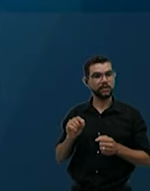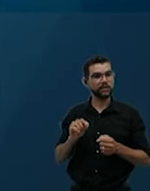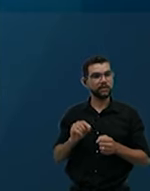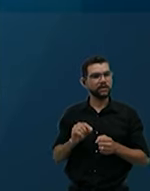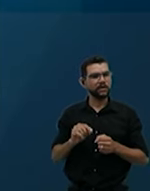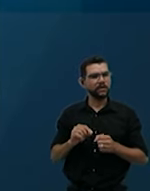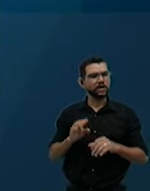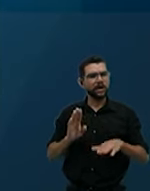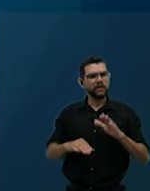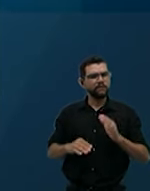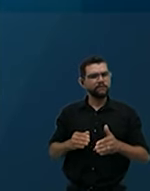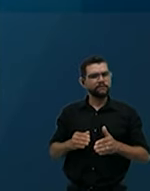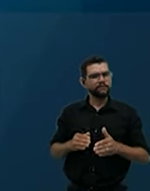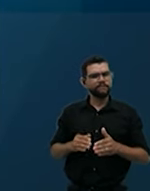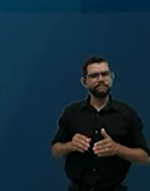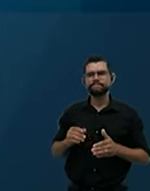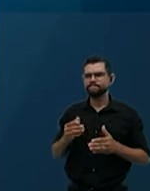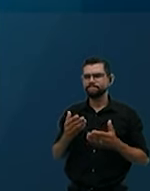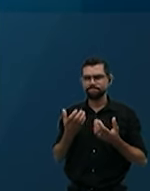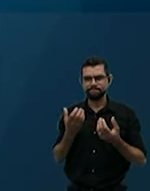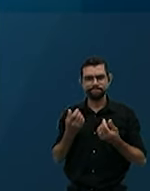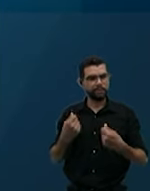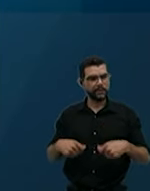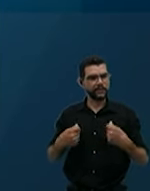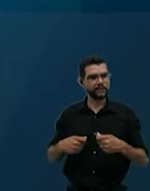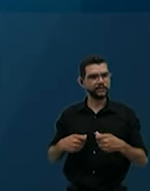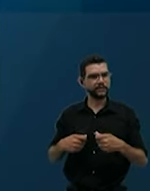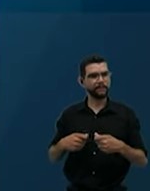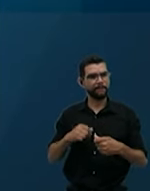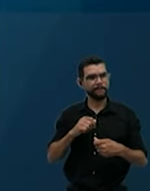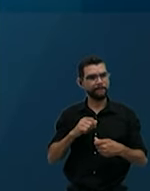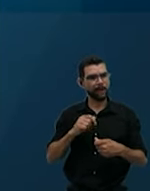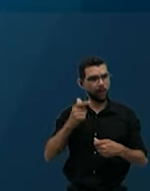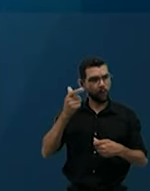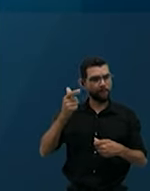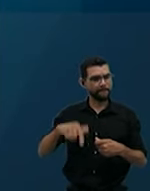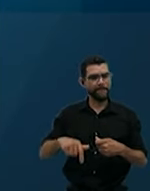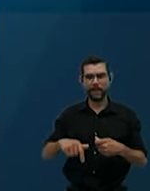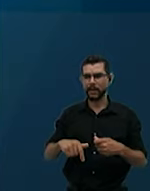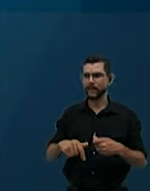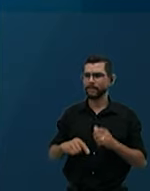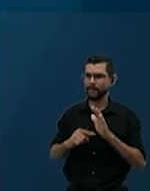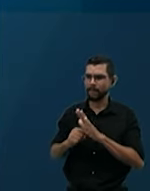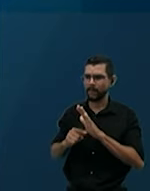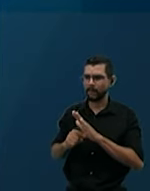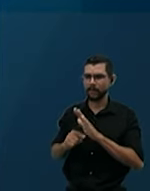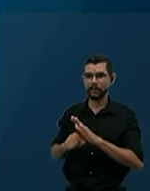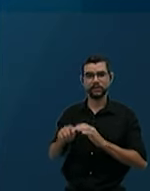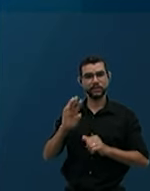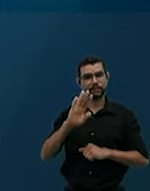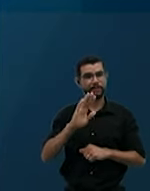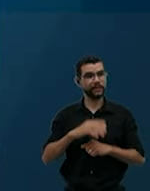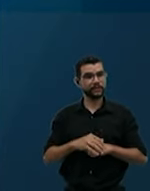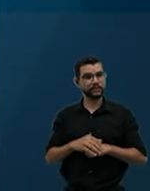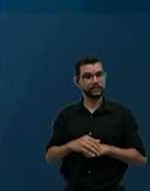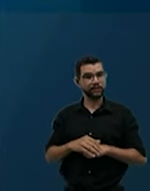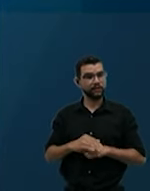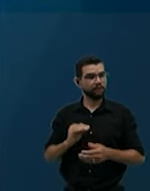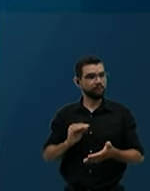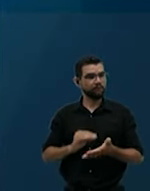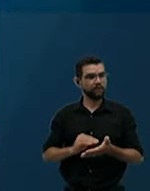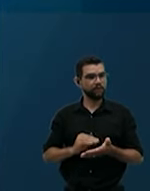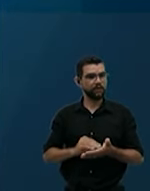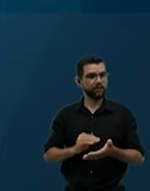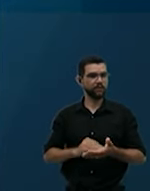outras exigências que não são feitas para os segurados que recorrem no âmbito administrativo. E por que eu digo isso? Porque no